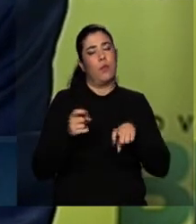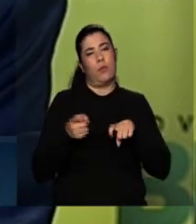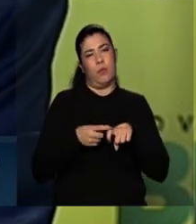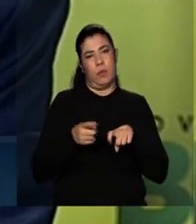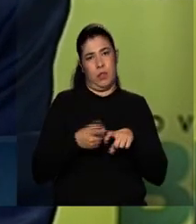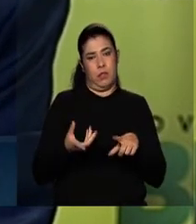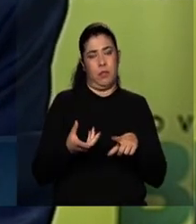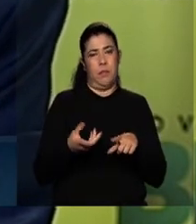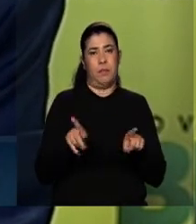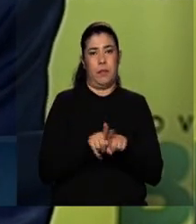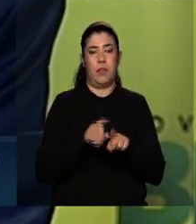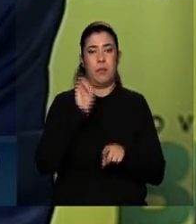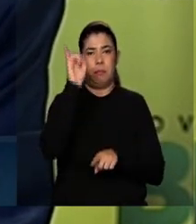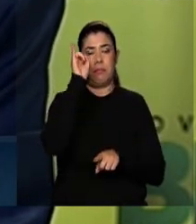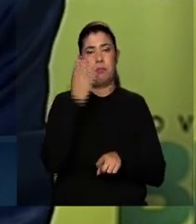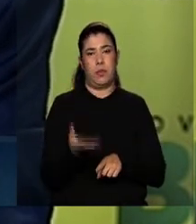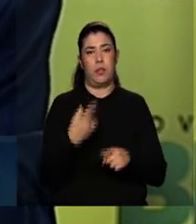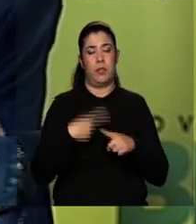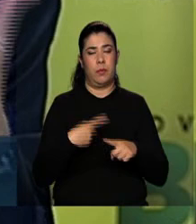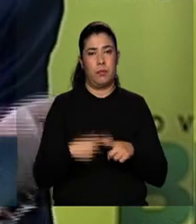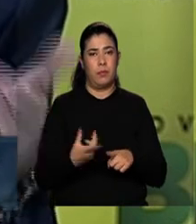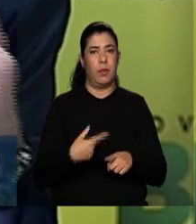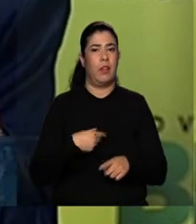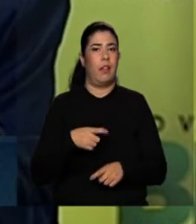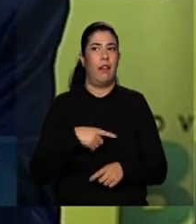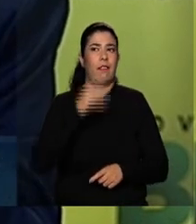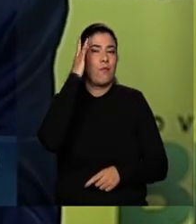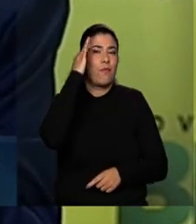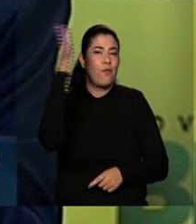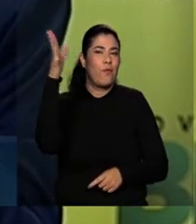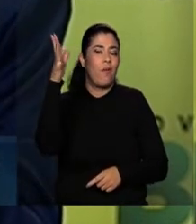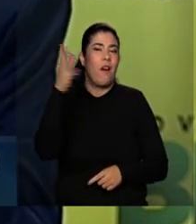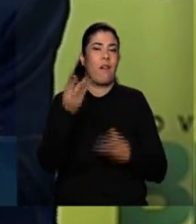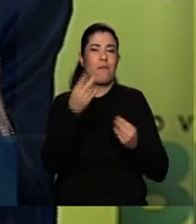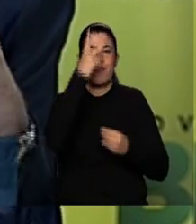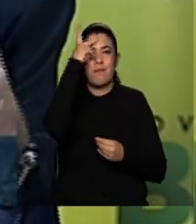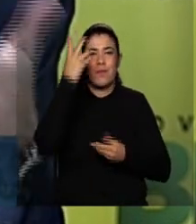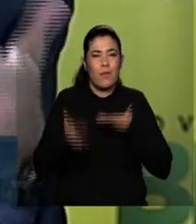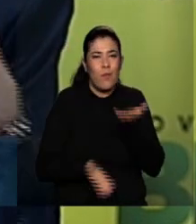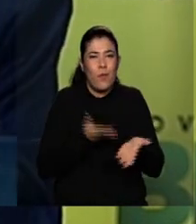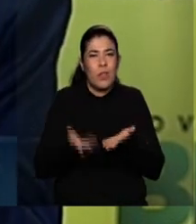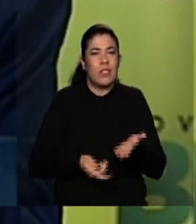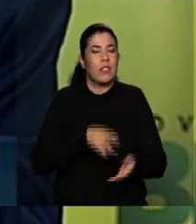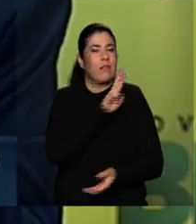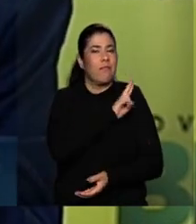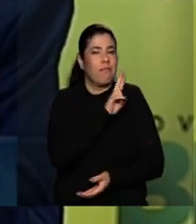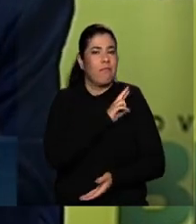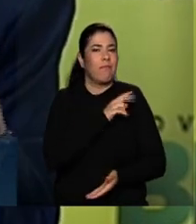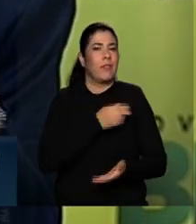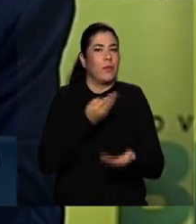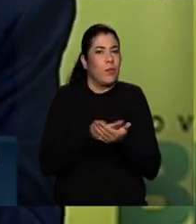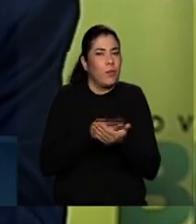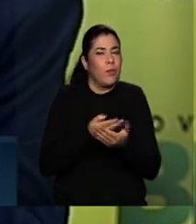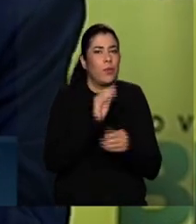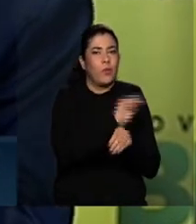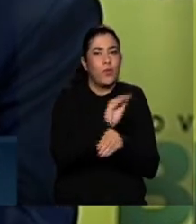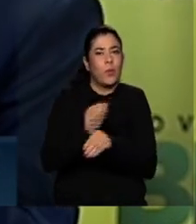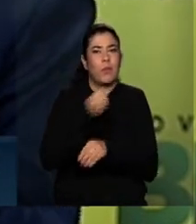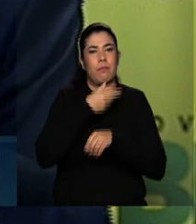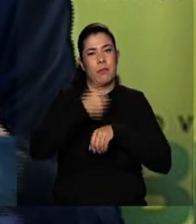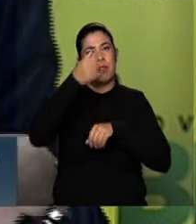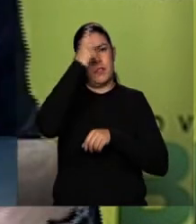medicina, certo? E isso é muito importante porque realiza sonho e coloca muita gente dedicada, comprometida a cuidar bem das